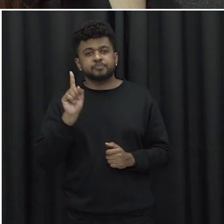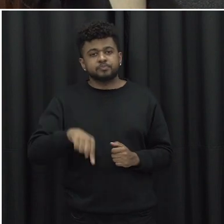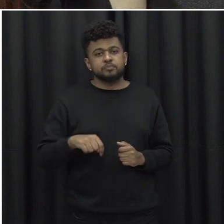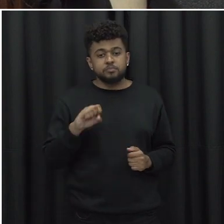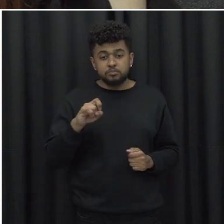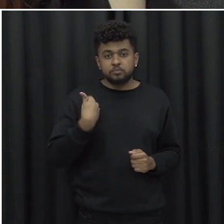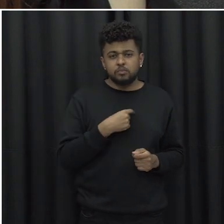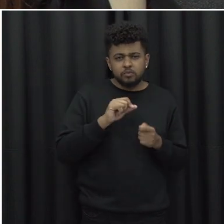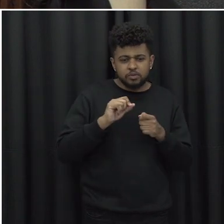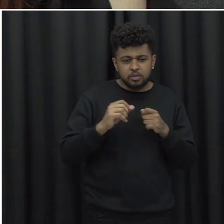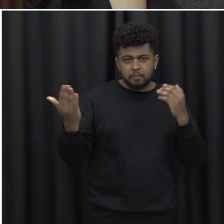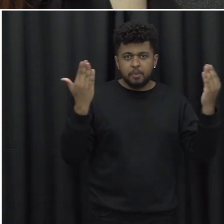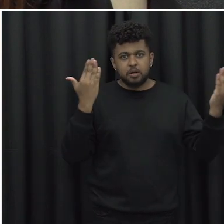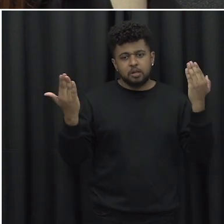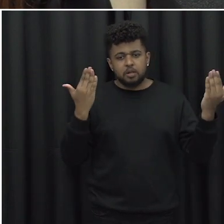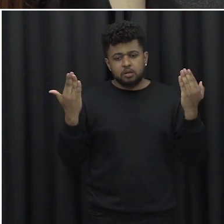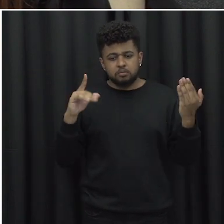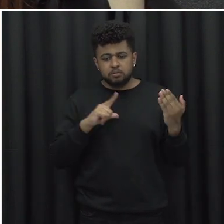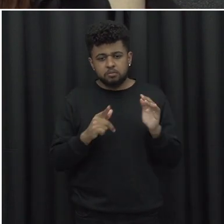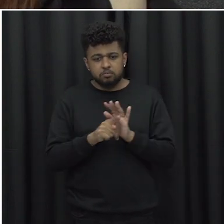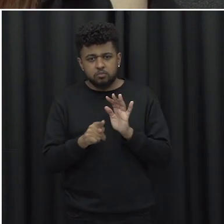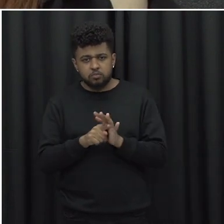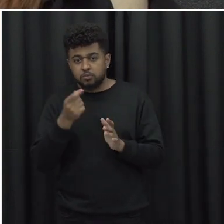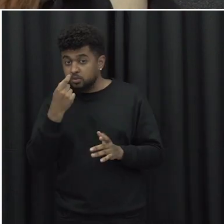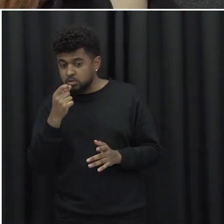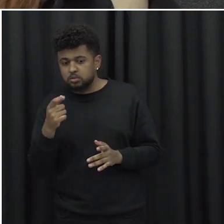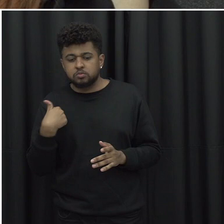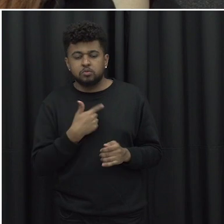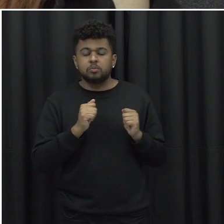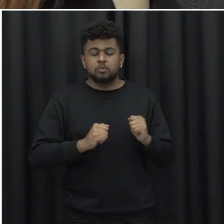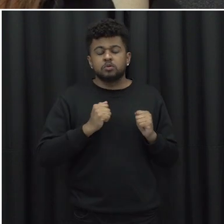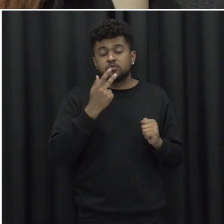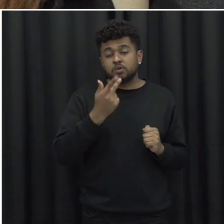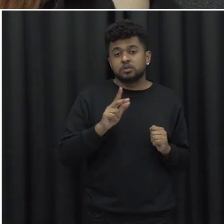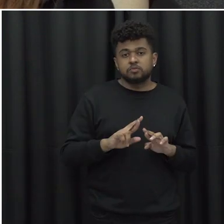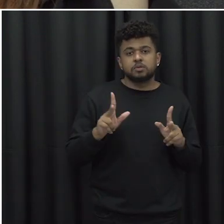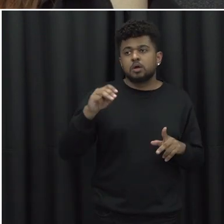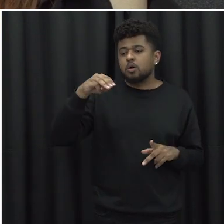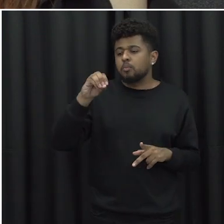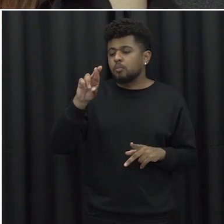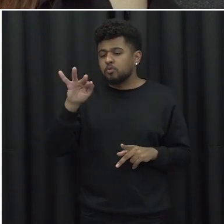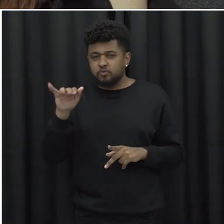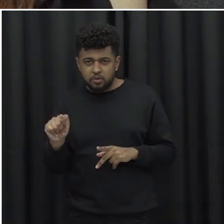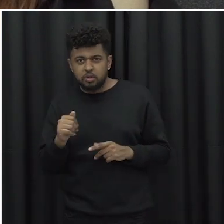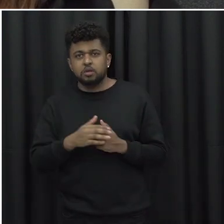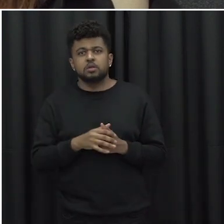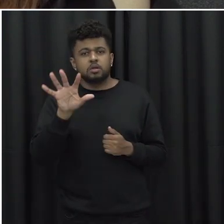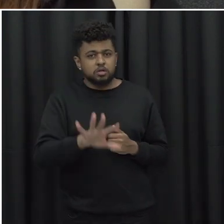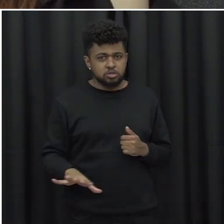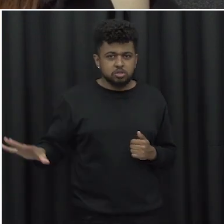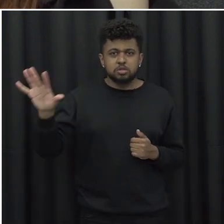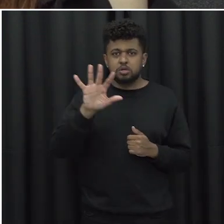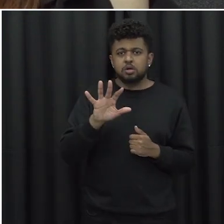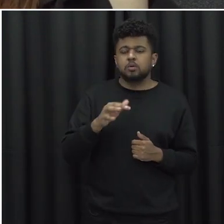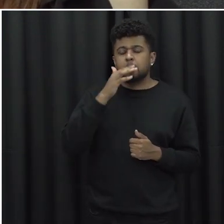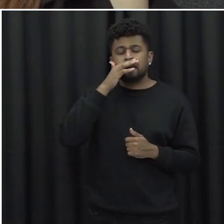gente vê, e se a gente for fazer um paralelo com relação à medicação desse tipo, a gente pode falar de opioide, né?